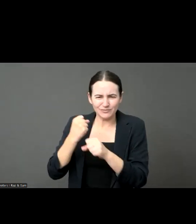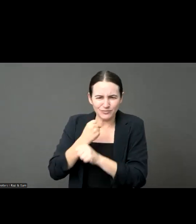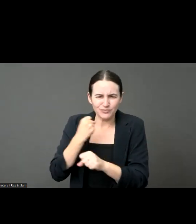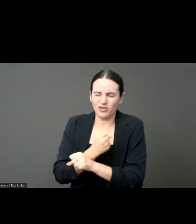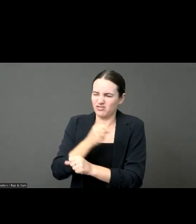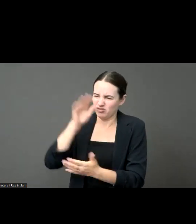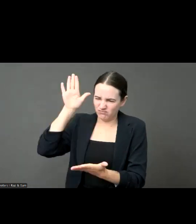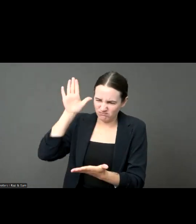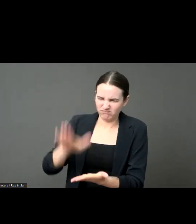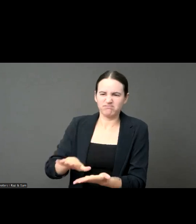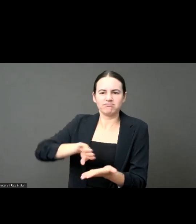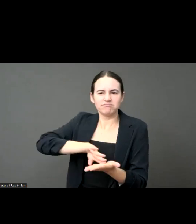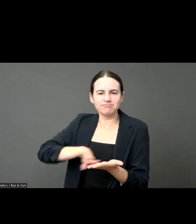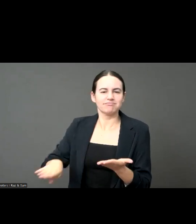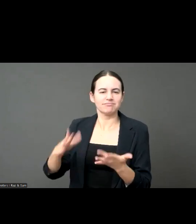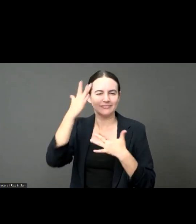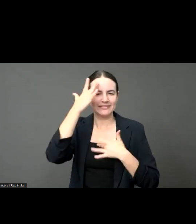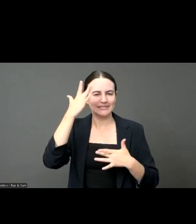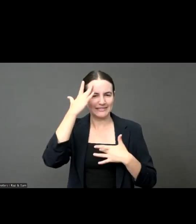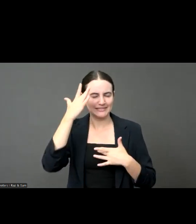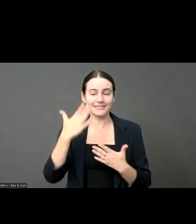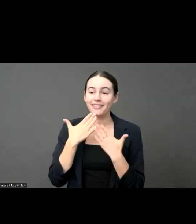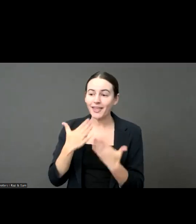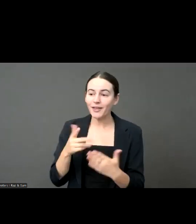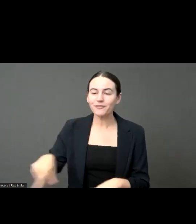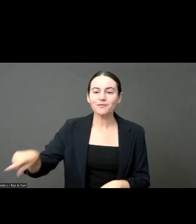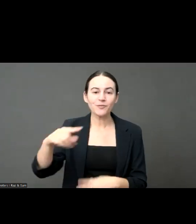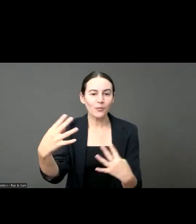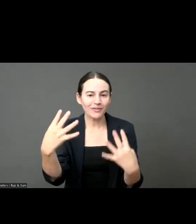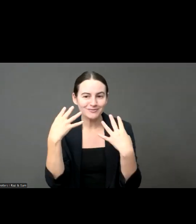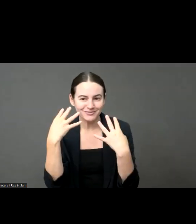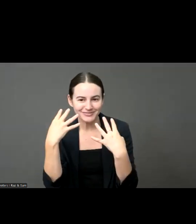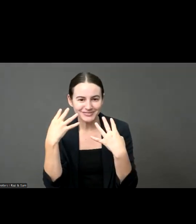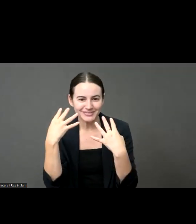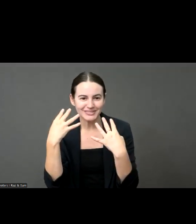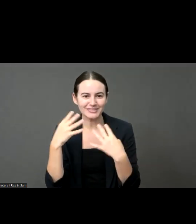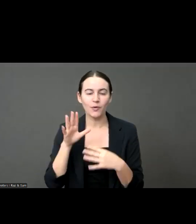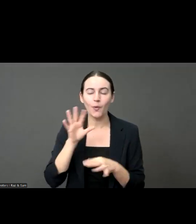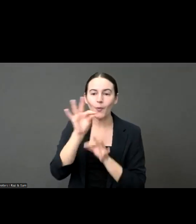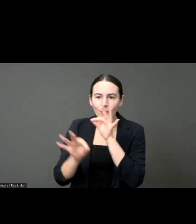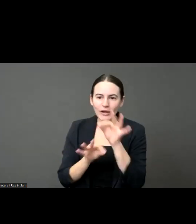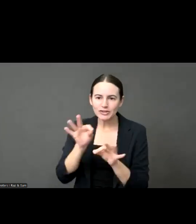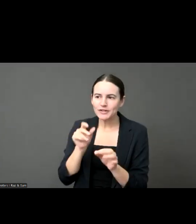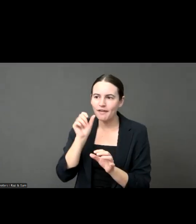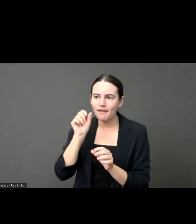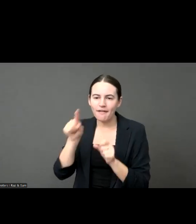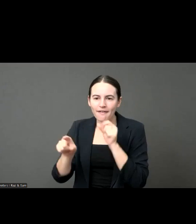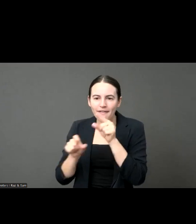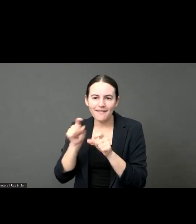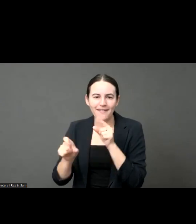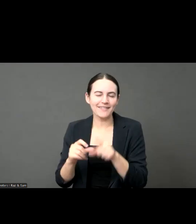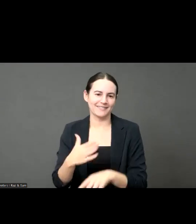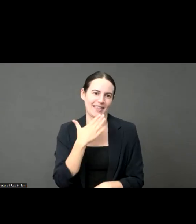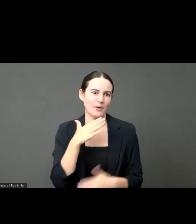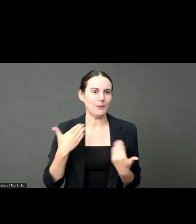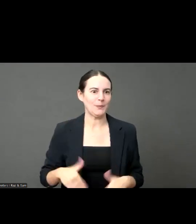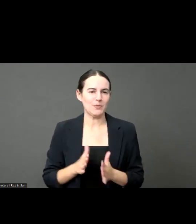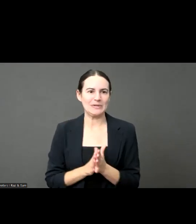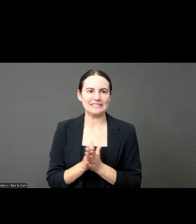mas inspiradora, que possamos trabalhar mais ainda juntos para lutar contra as